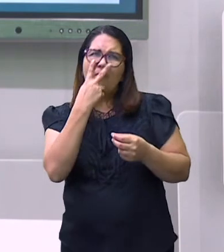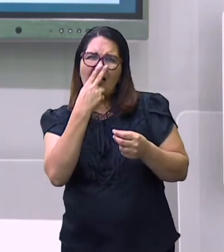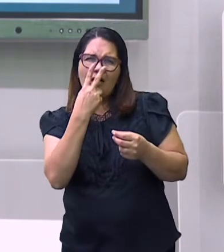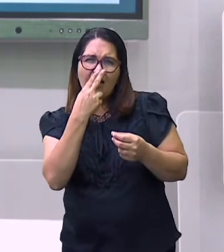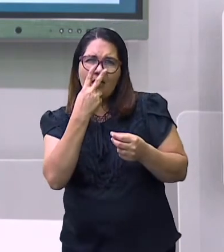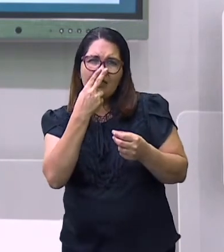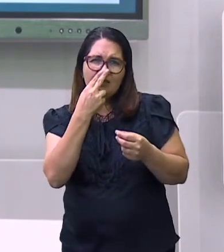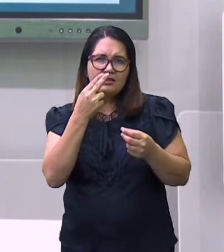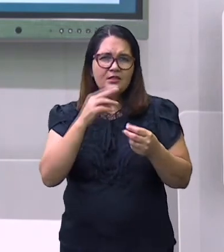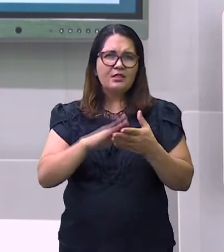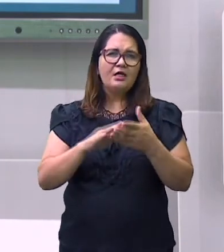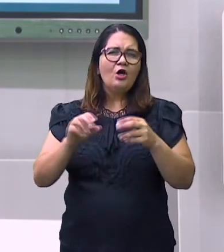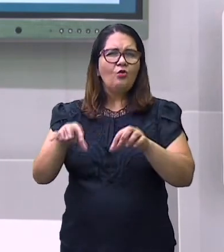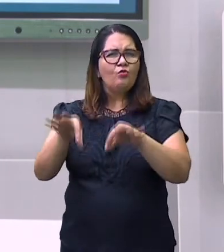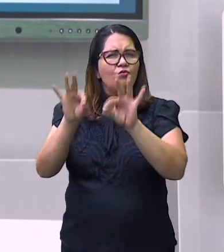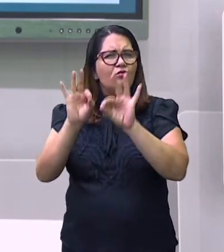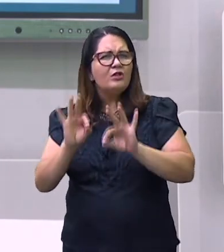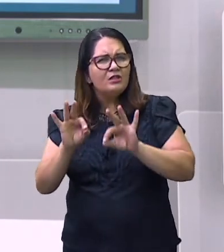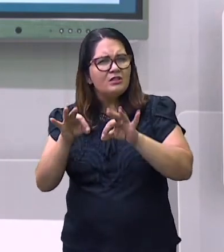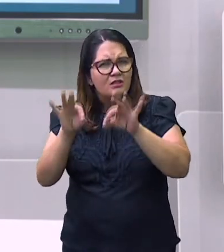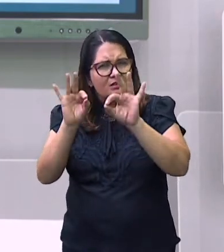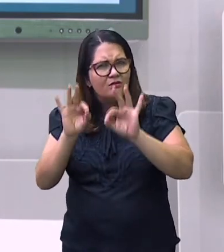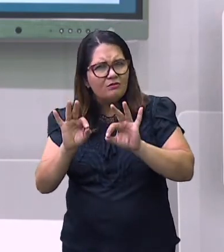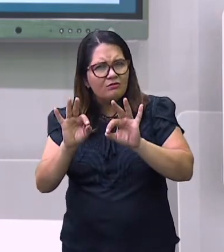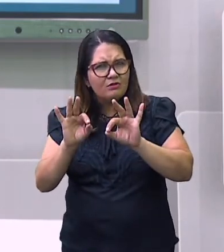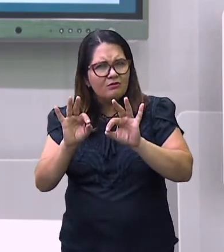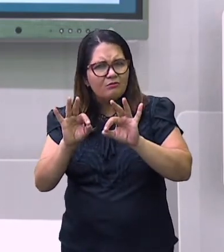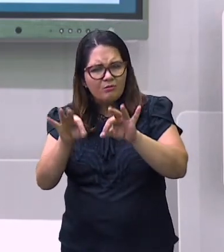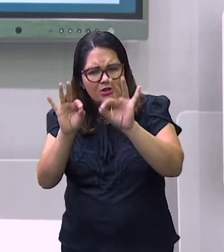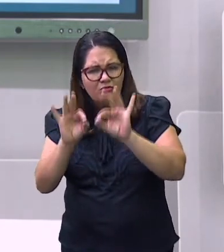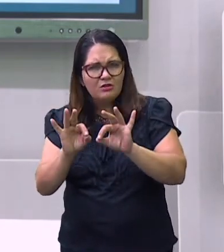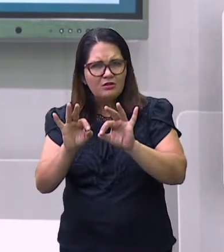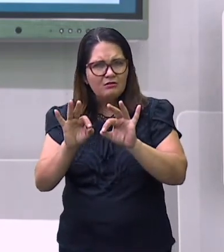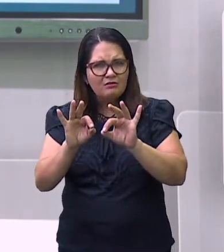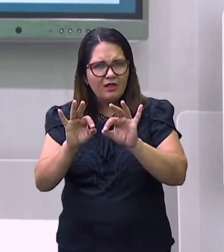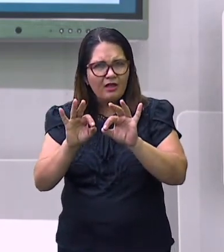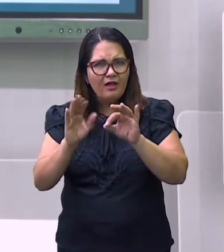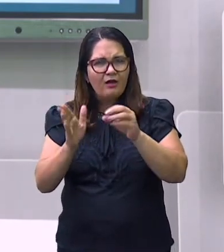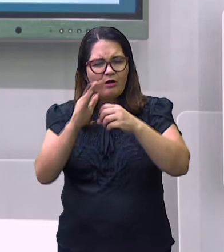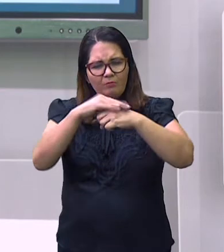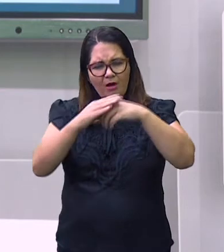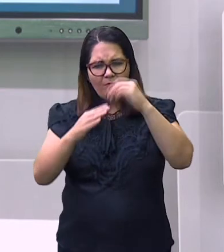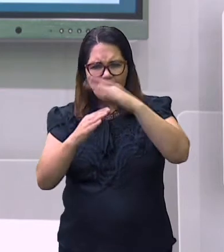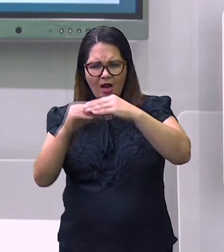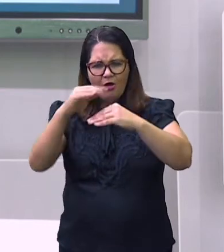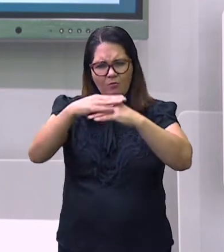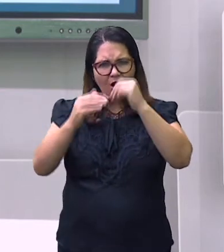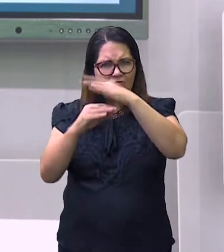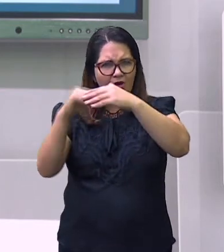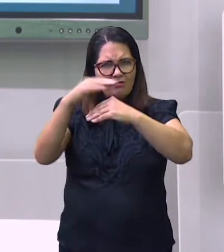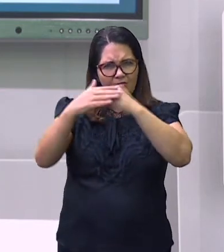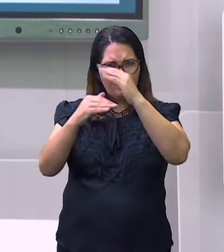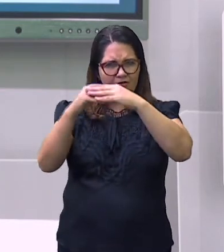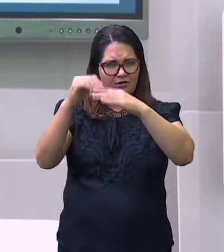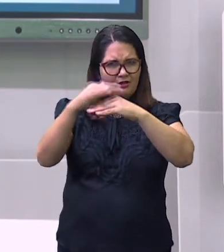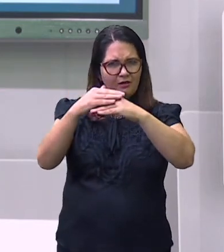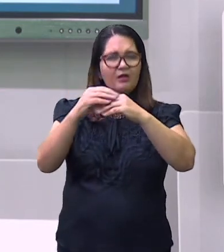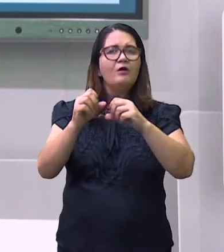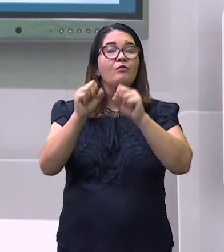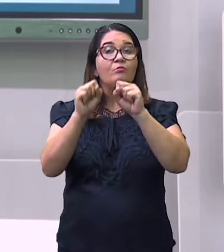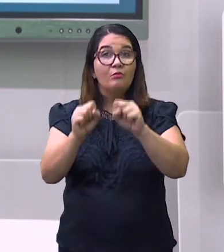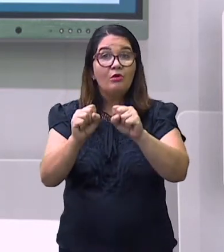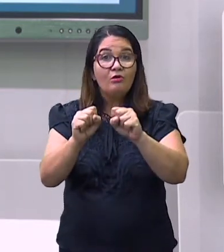bem, meio que amontoado. Então, você pode fazer uma